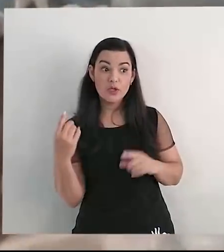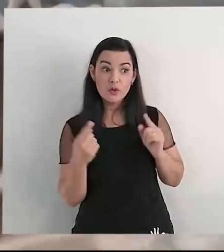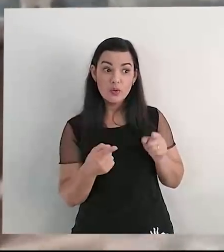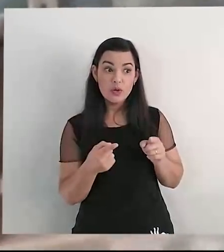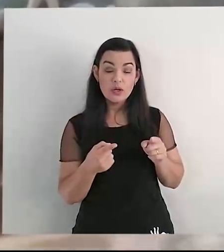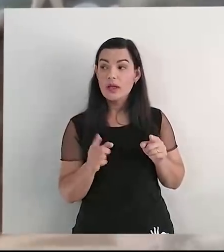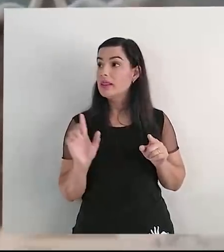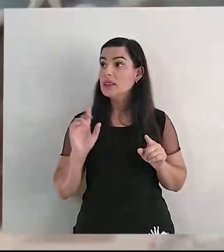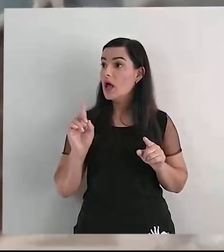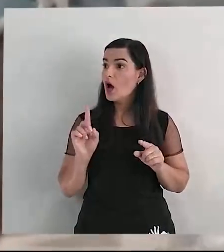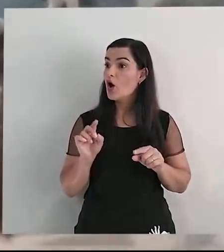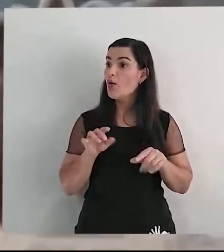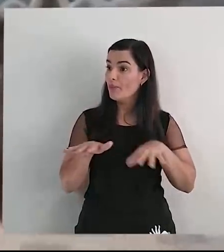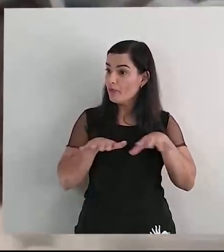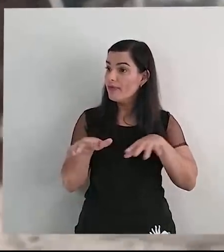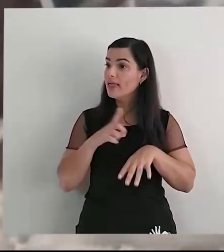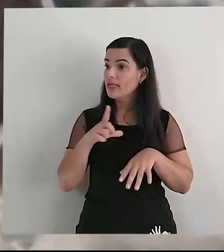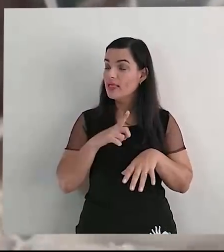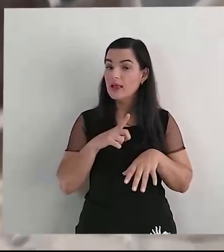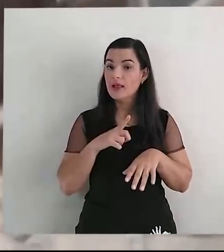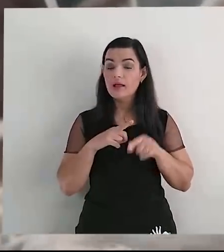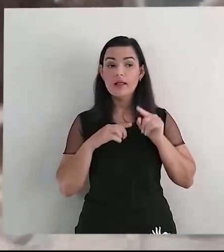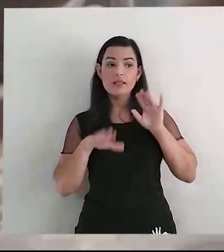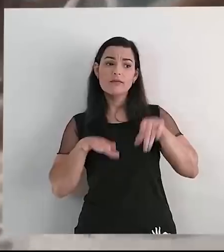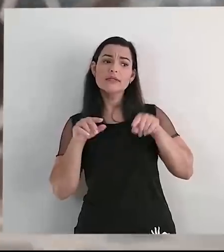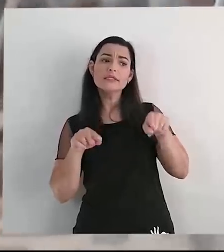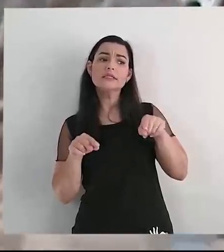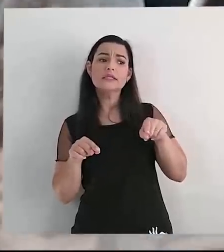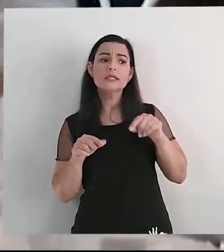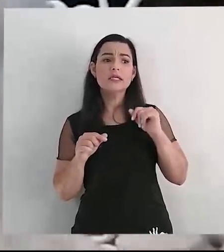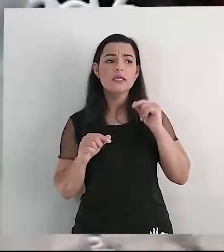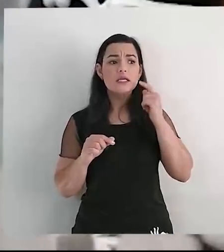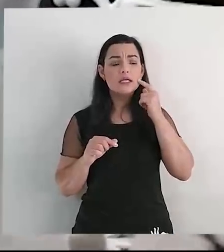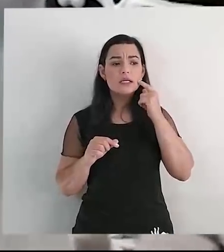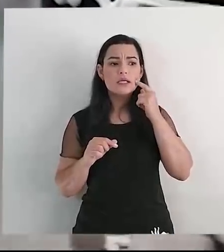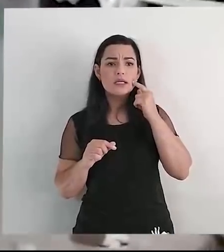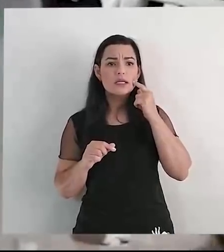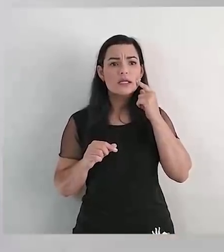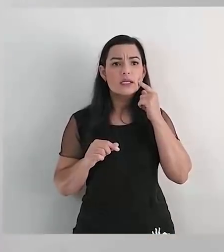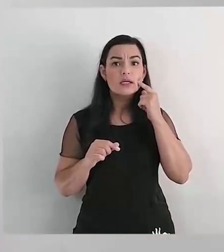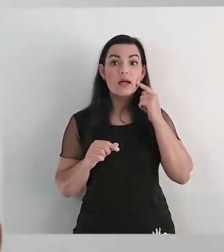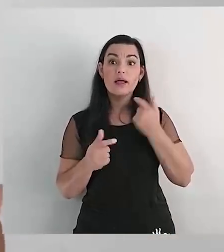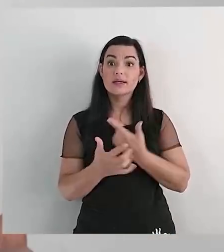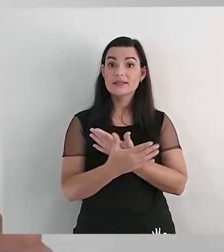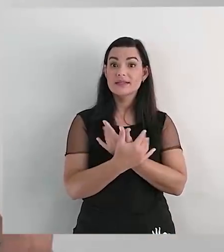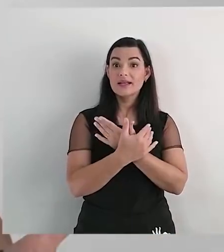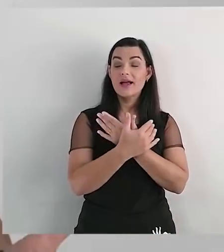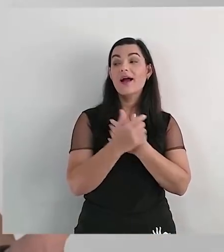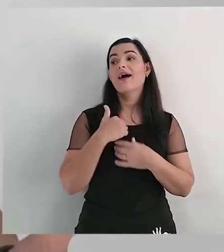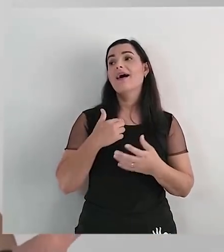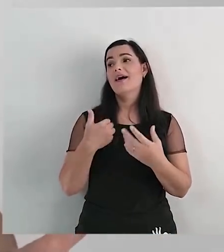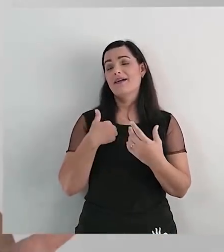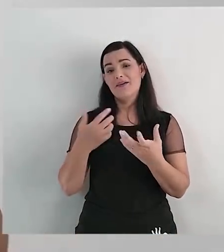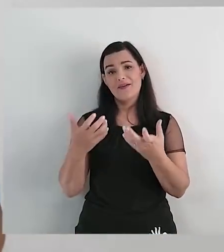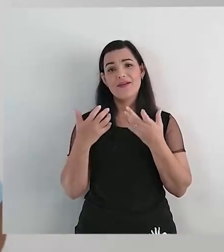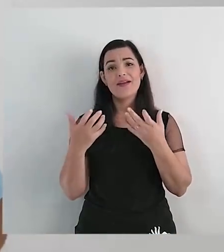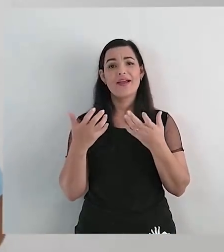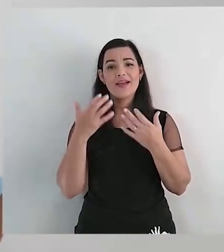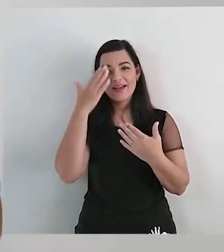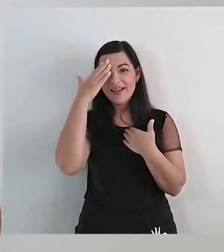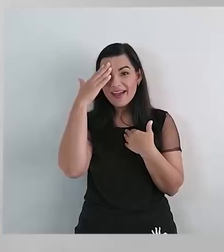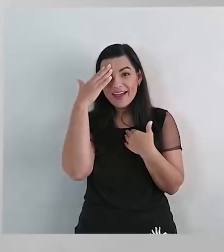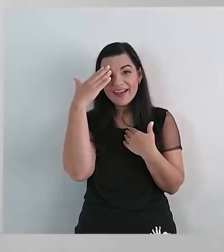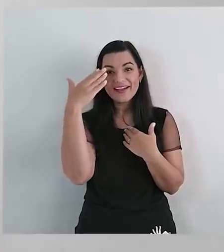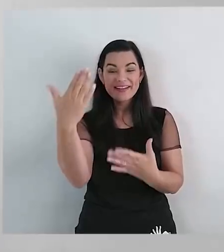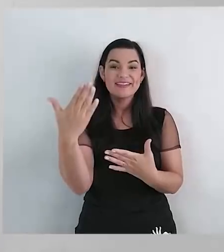Hã? Essa aqui deve estar... Porque ele não tá essa borboleta. Então, eu gostaria primeiro de